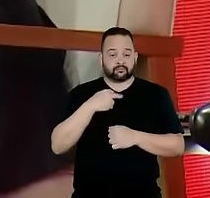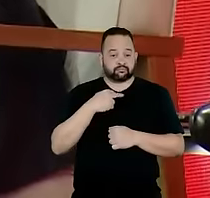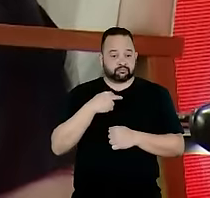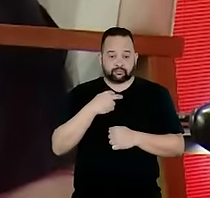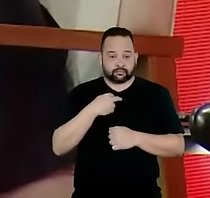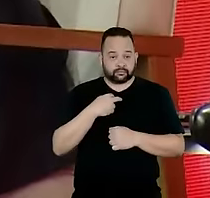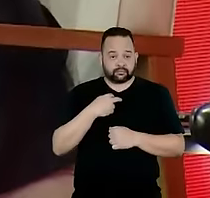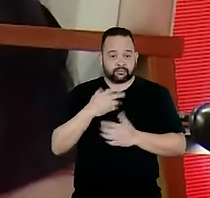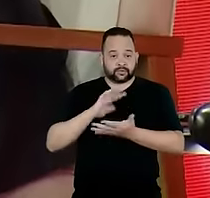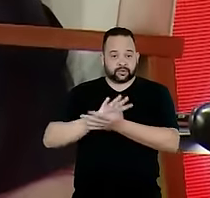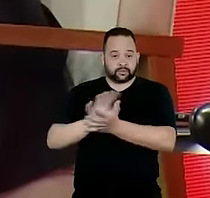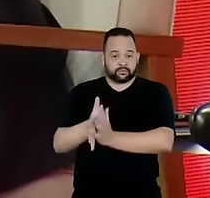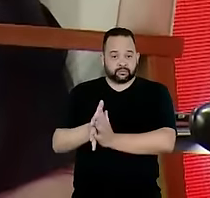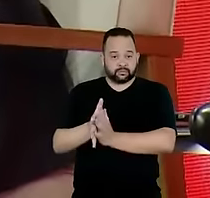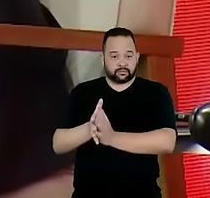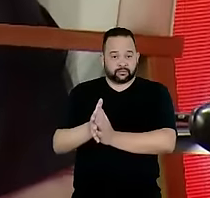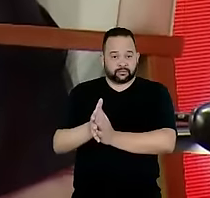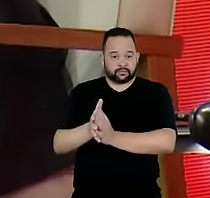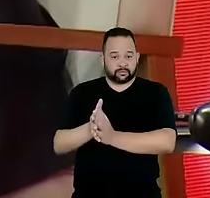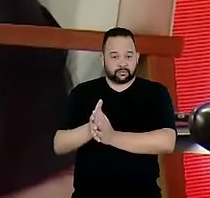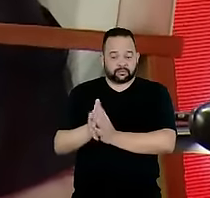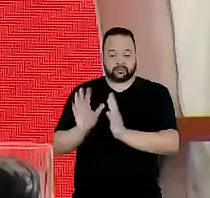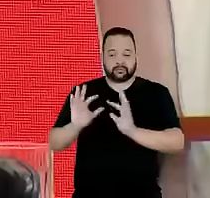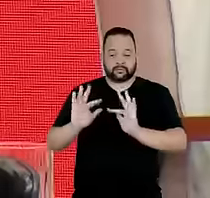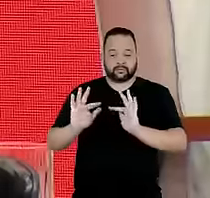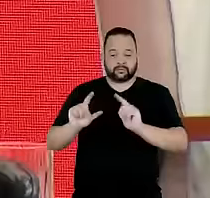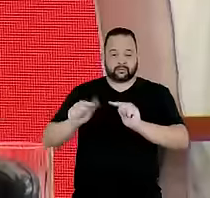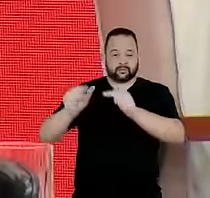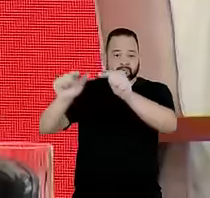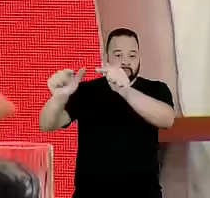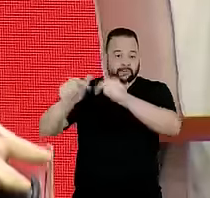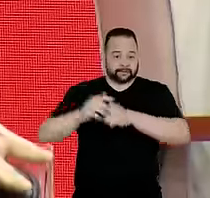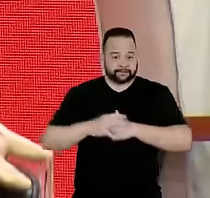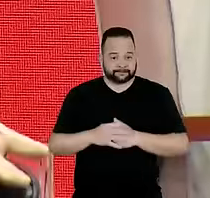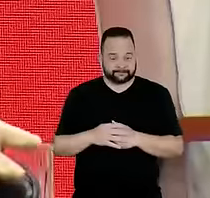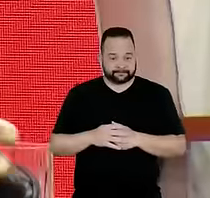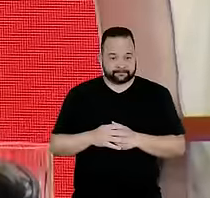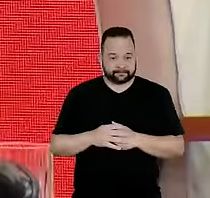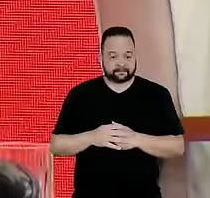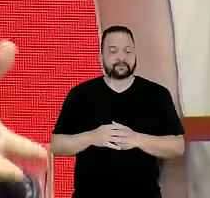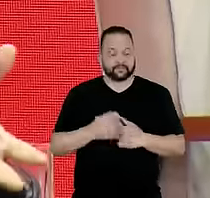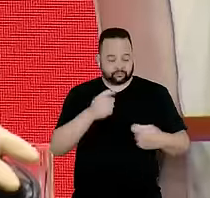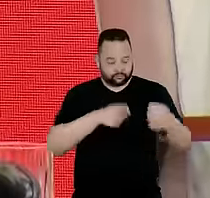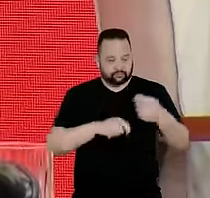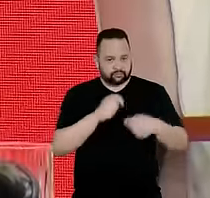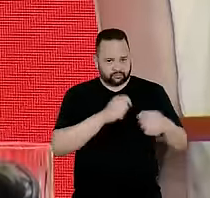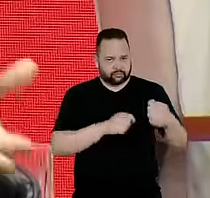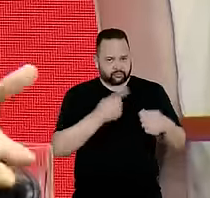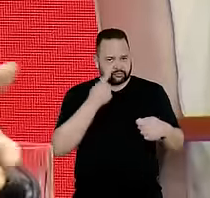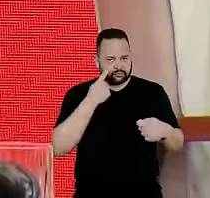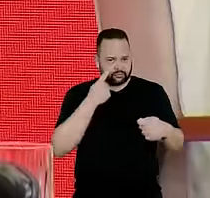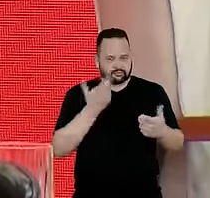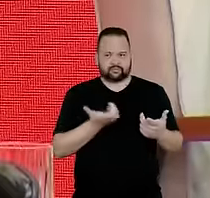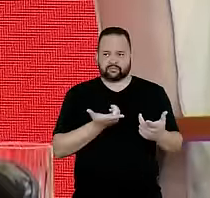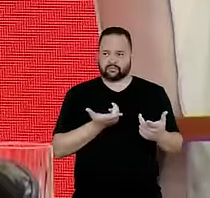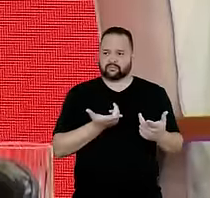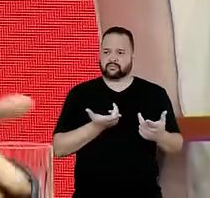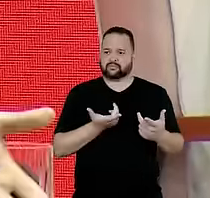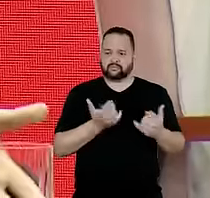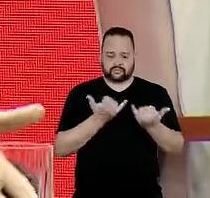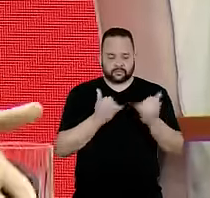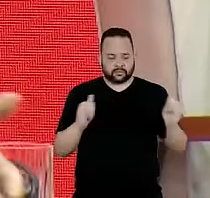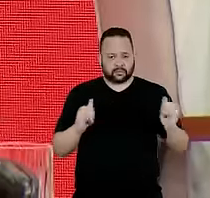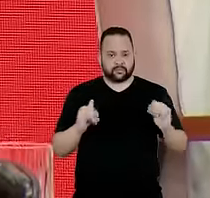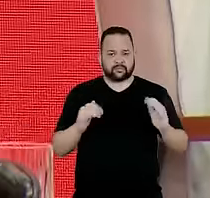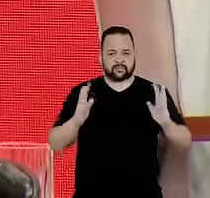vir e aí as Finanças sustentáveis olham para isso e o mercado de capitais enxerga na pauta Verde a economia verde uma